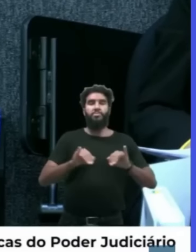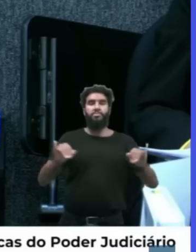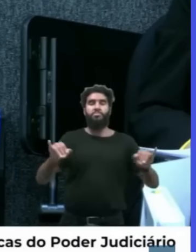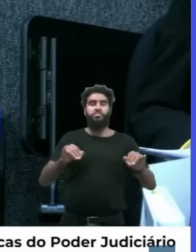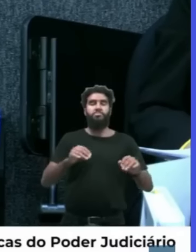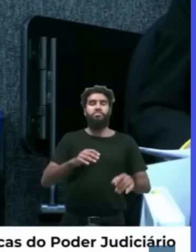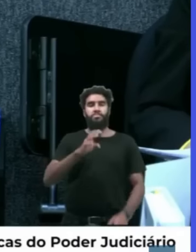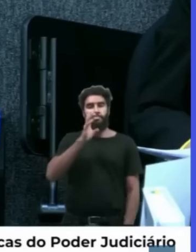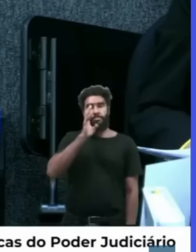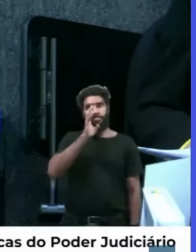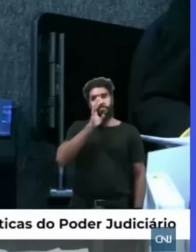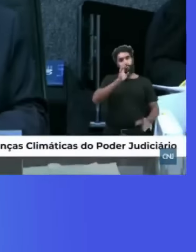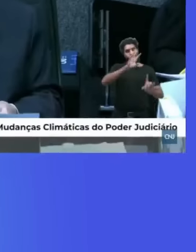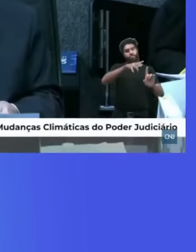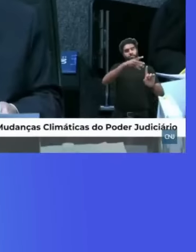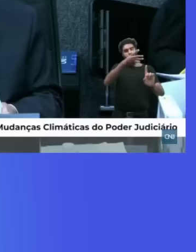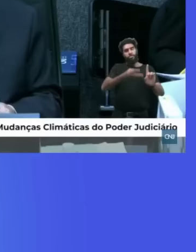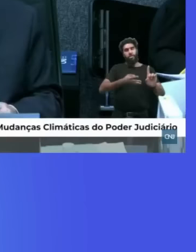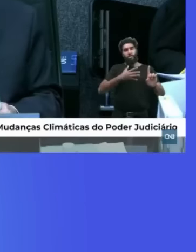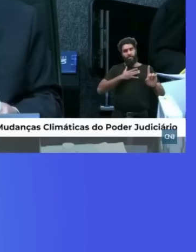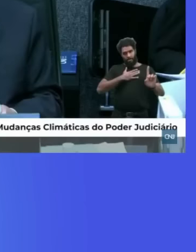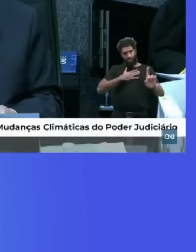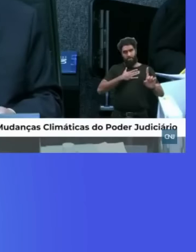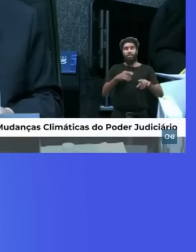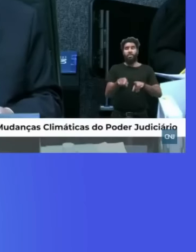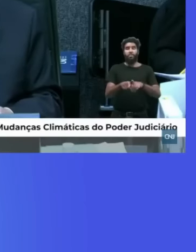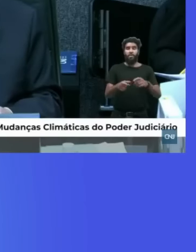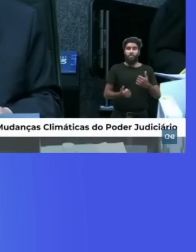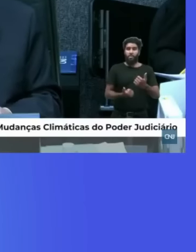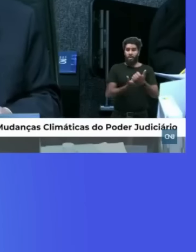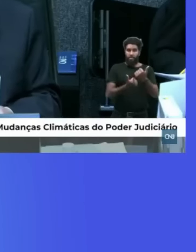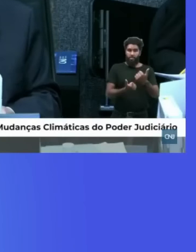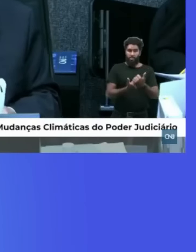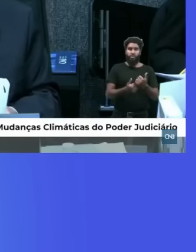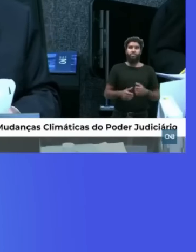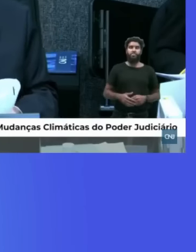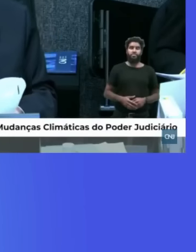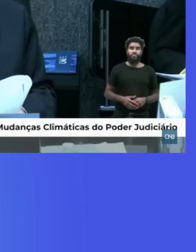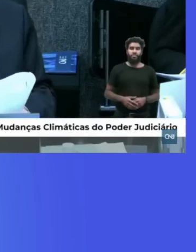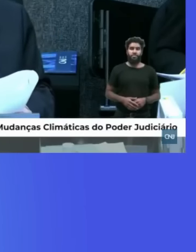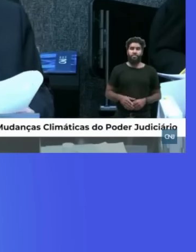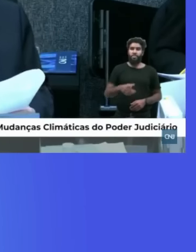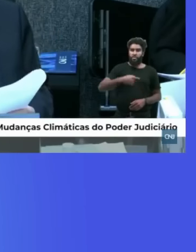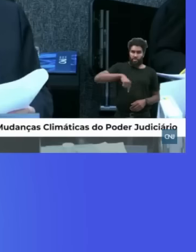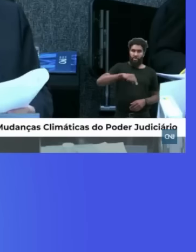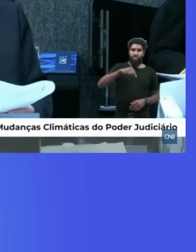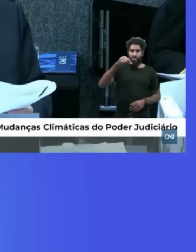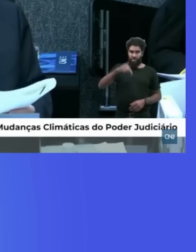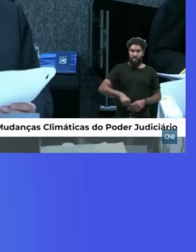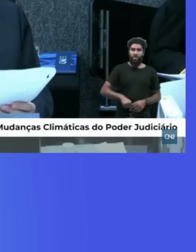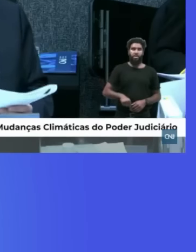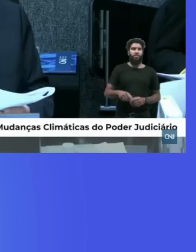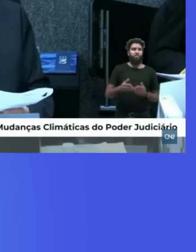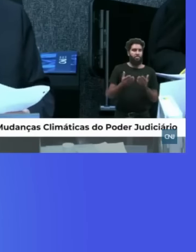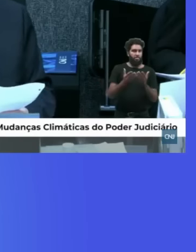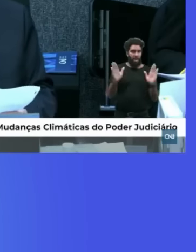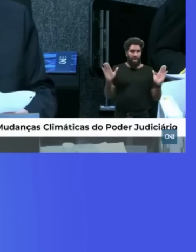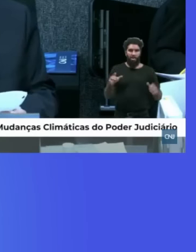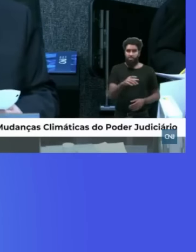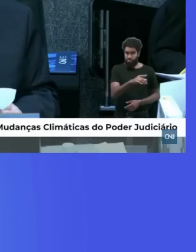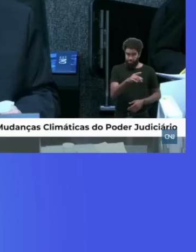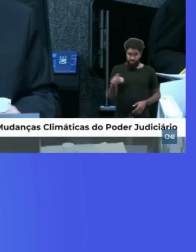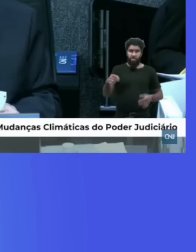admiração e de apoio e restrito e nós estamos aqui de portas abertas para sempre que precisarem